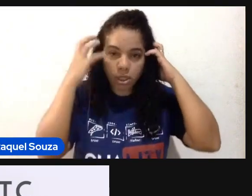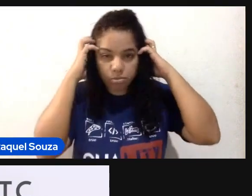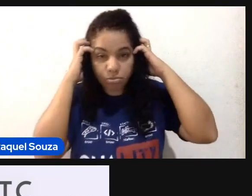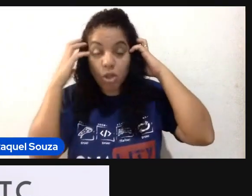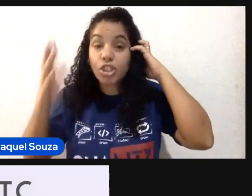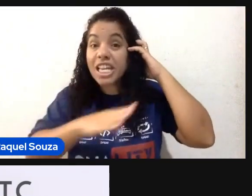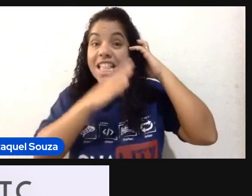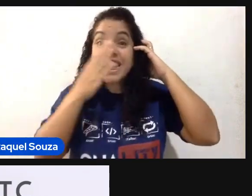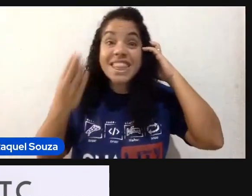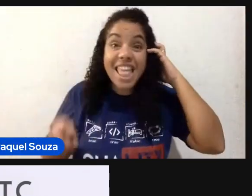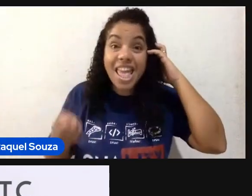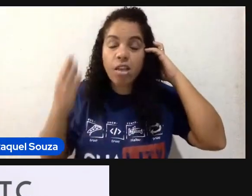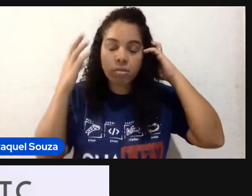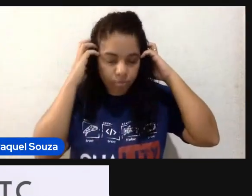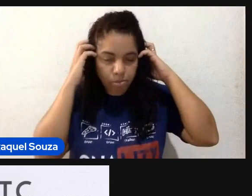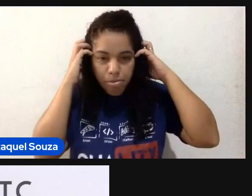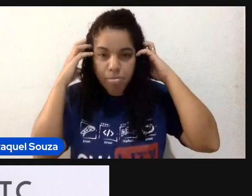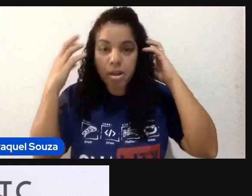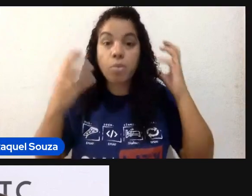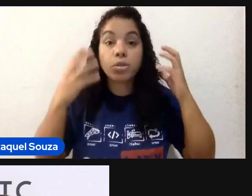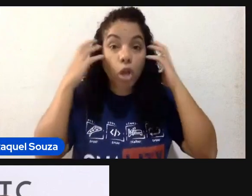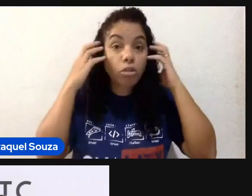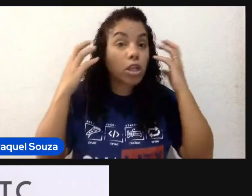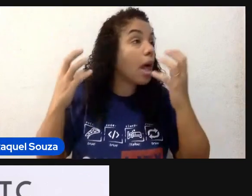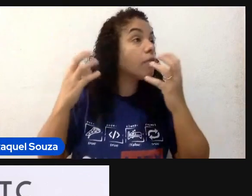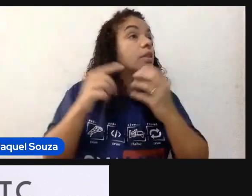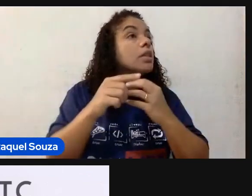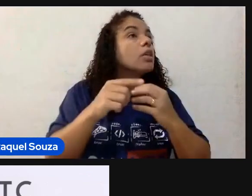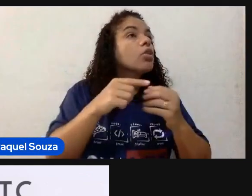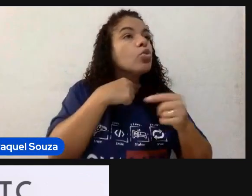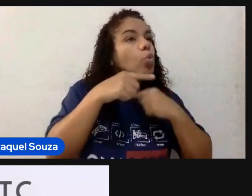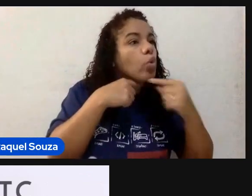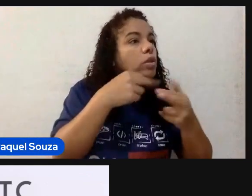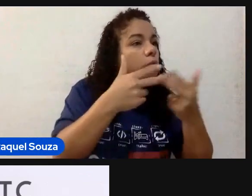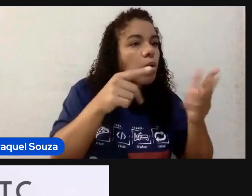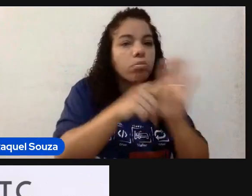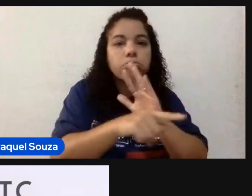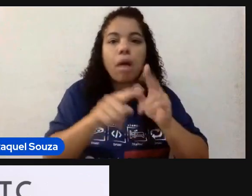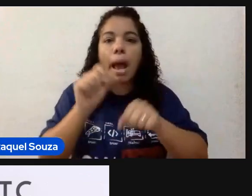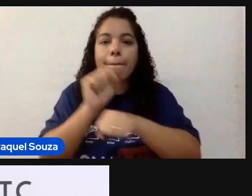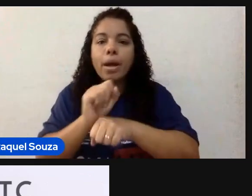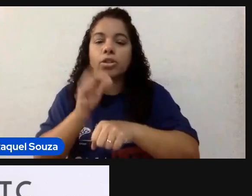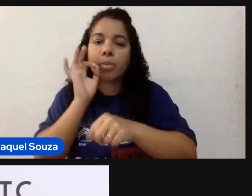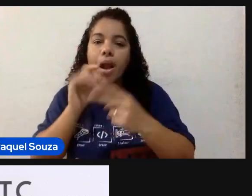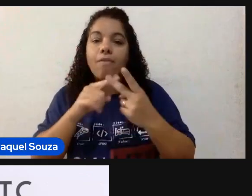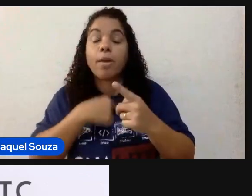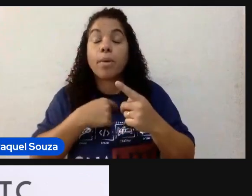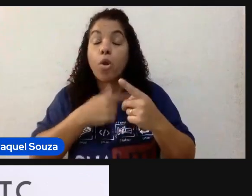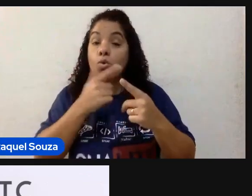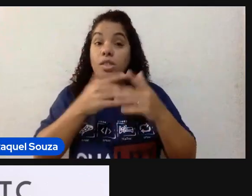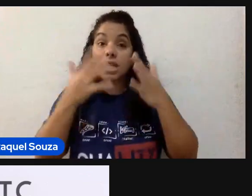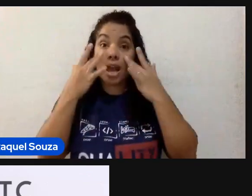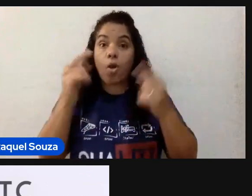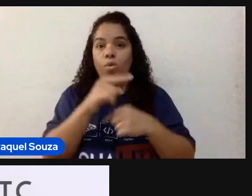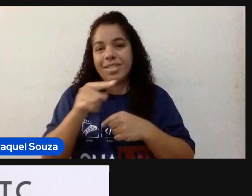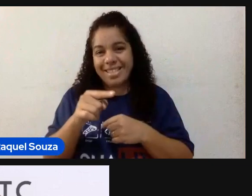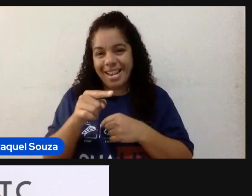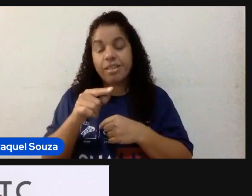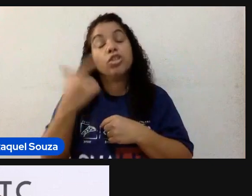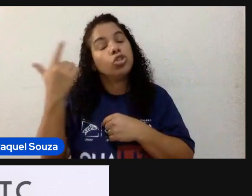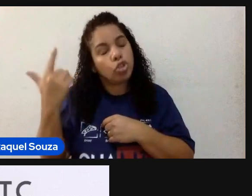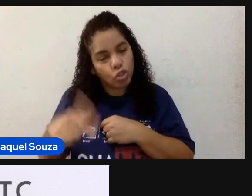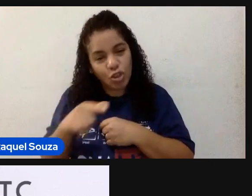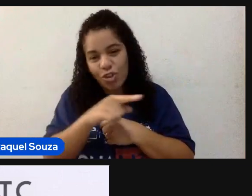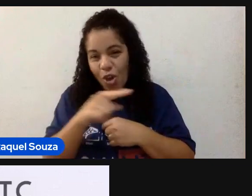Eu só tirava quando eu precisava tirar dúvida com alguém, a pausa para o café, alguma coisa assim. Porque eu conseguia me concentrar. De novo,